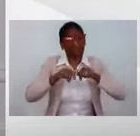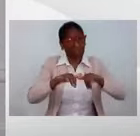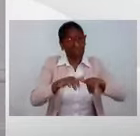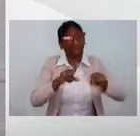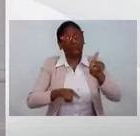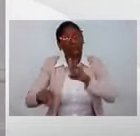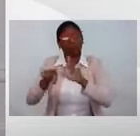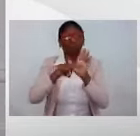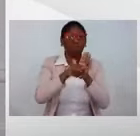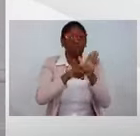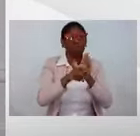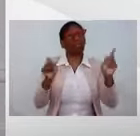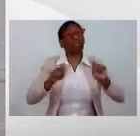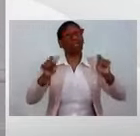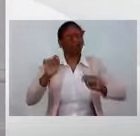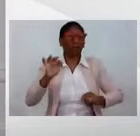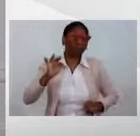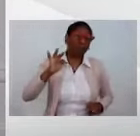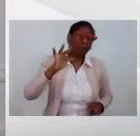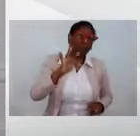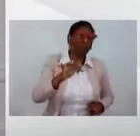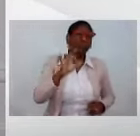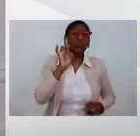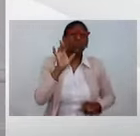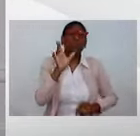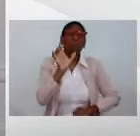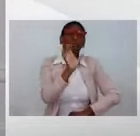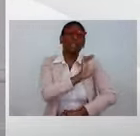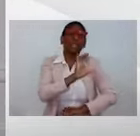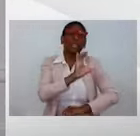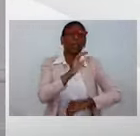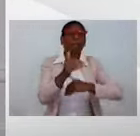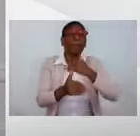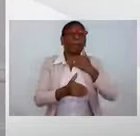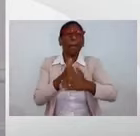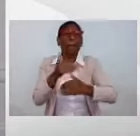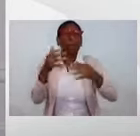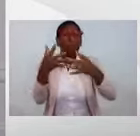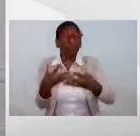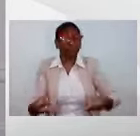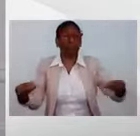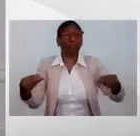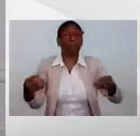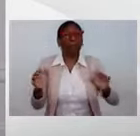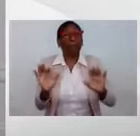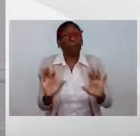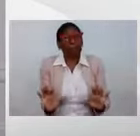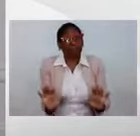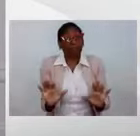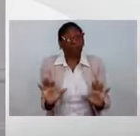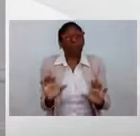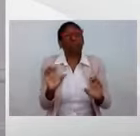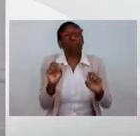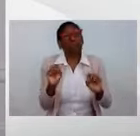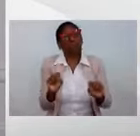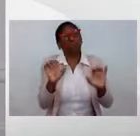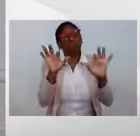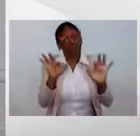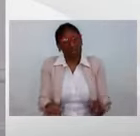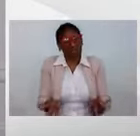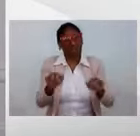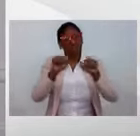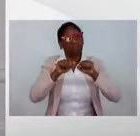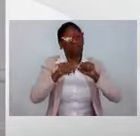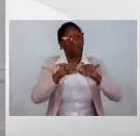especialistas apontam que podemos estar neste ciclo que se está observando diante do que possa vir a ser o fim da